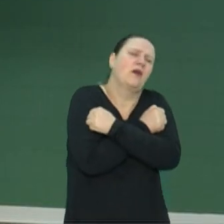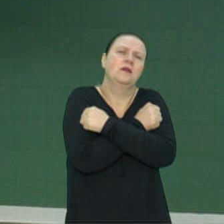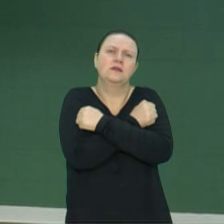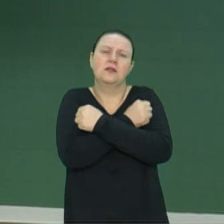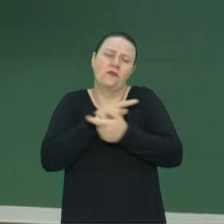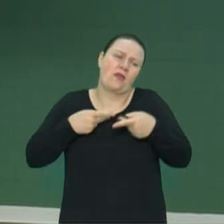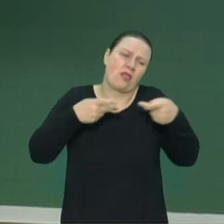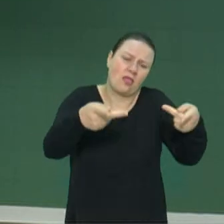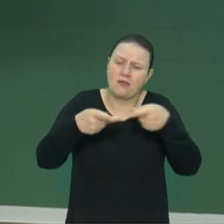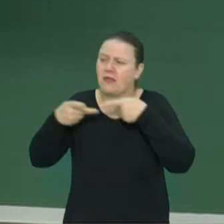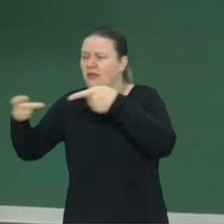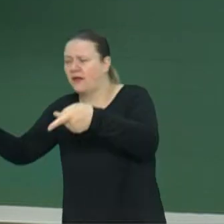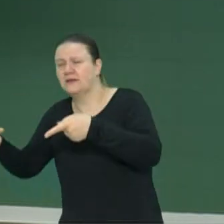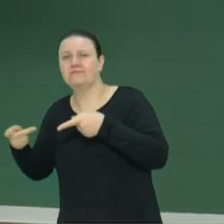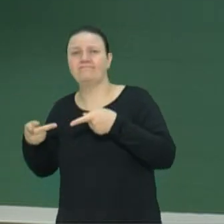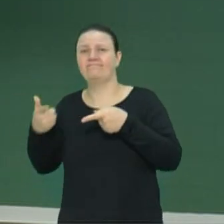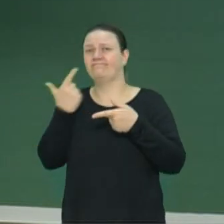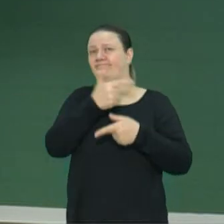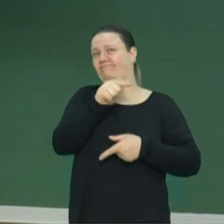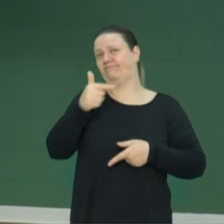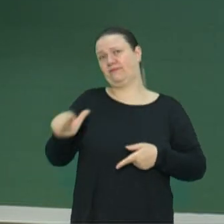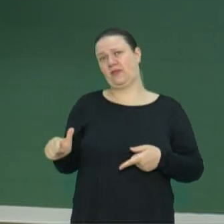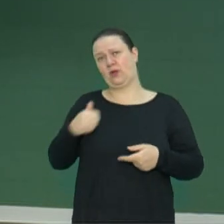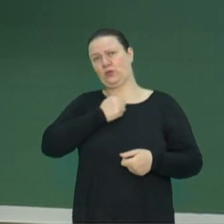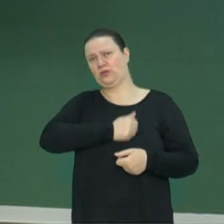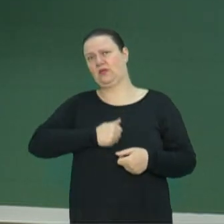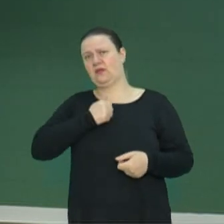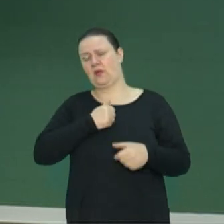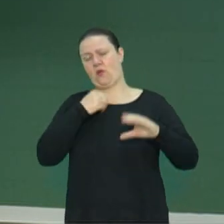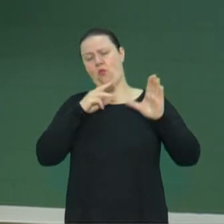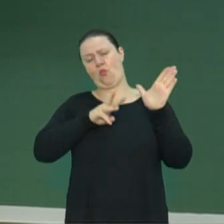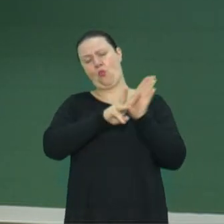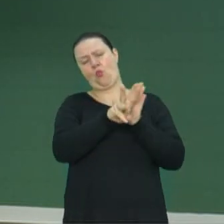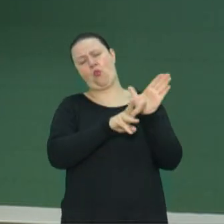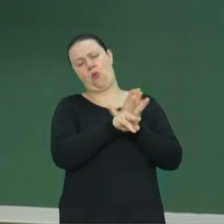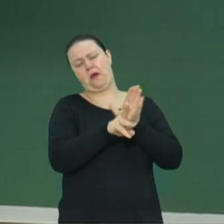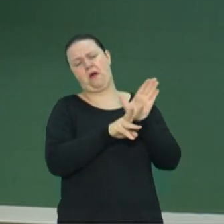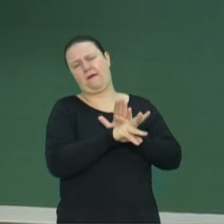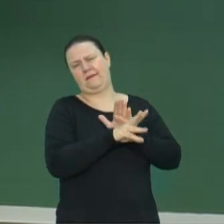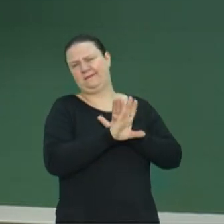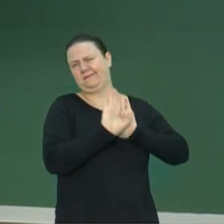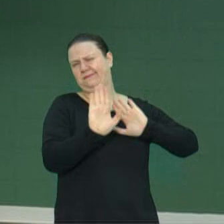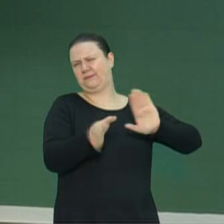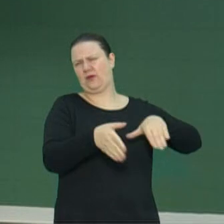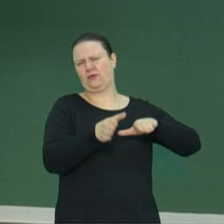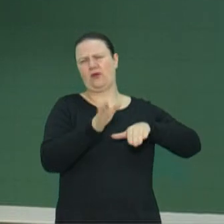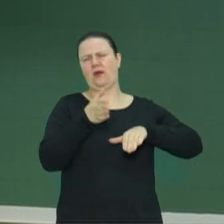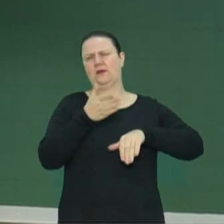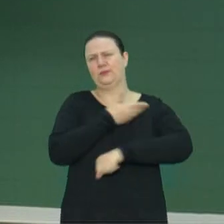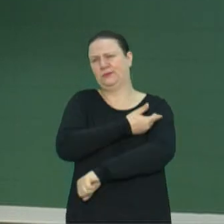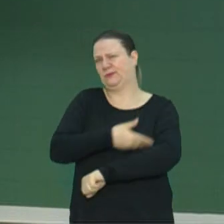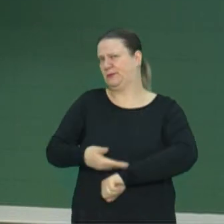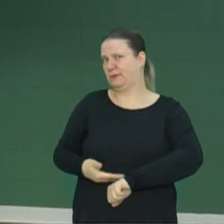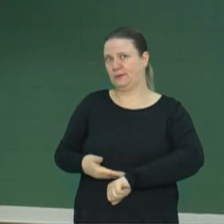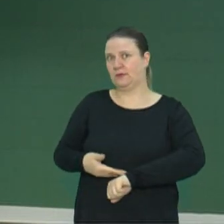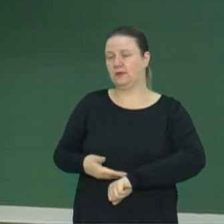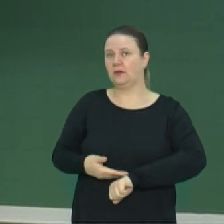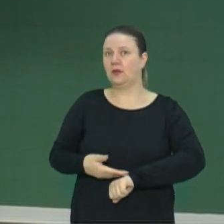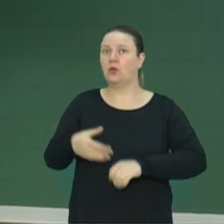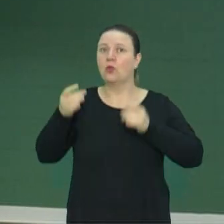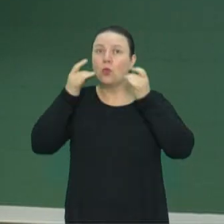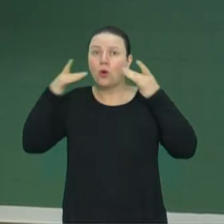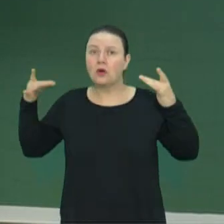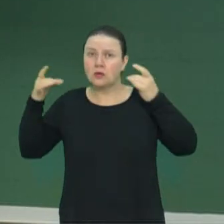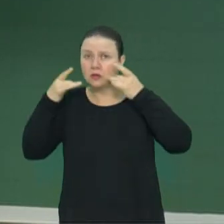ir visitar, né, um ou outro. Tá com saudade, manda um recadinho lá no WhatsApp, né? Como é que você tá? E isso, para